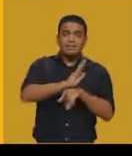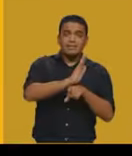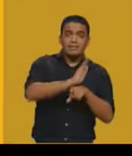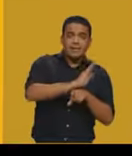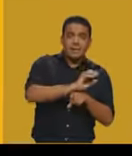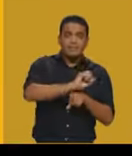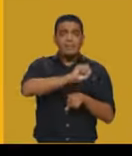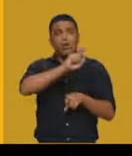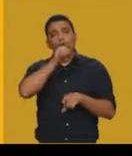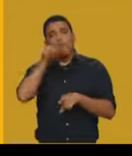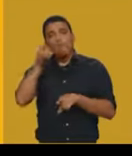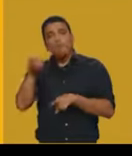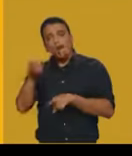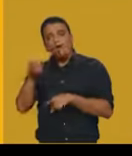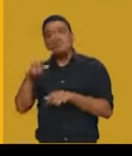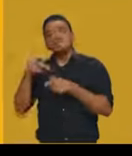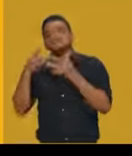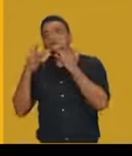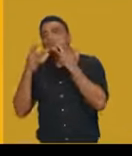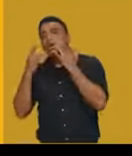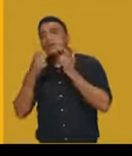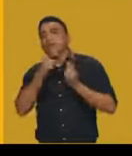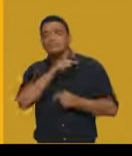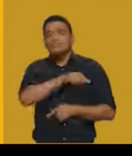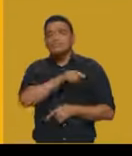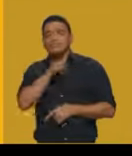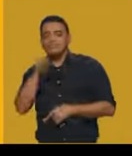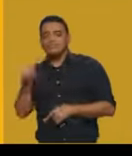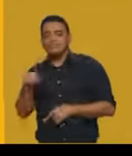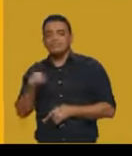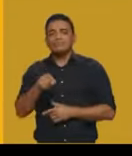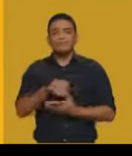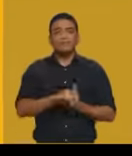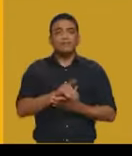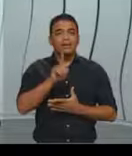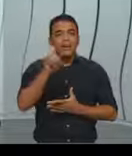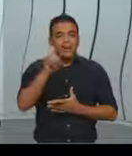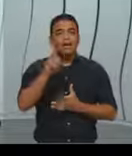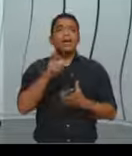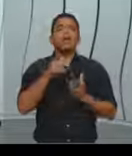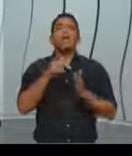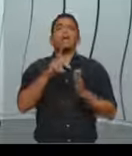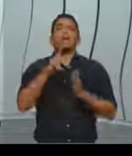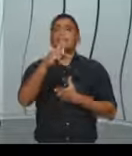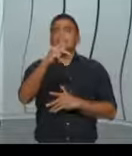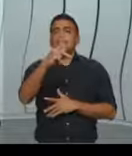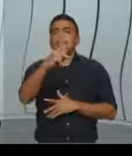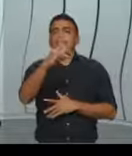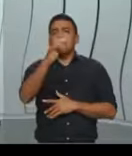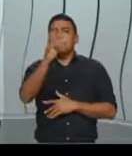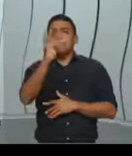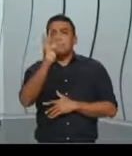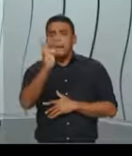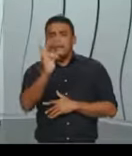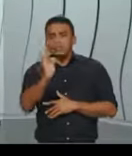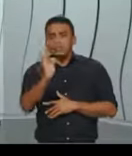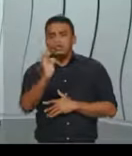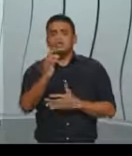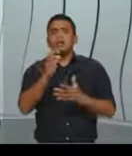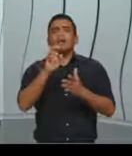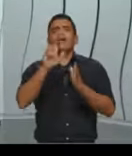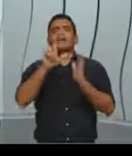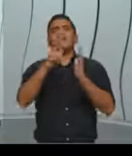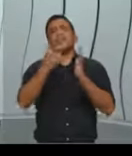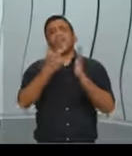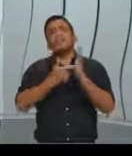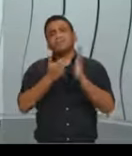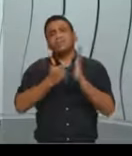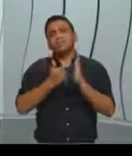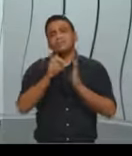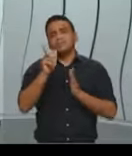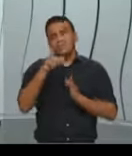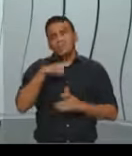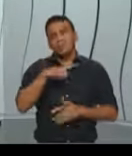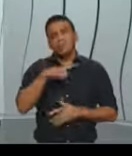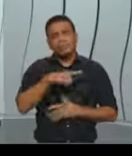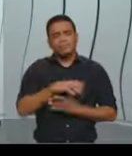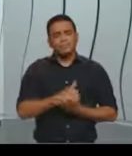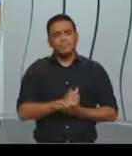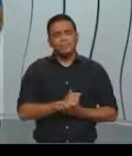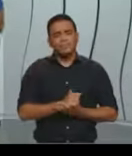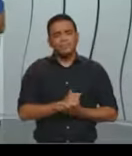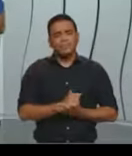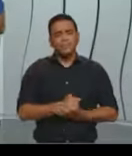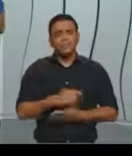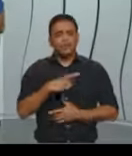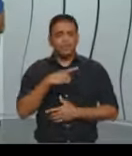um enunciado lá, esse exemplo está no nosso PET volume 2. Não coloquei o enunciado completo, mas ele está falando assim, ó, eu tenho